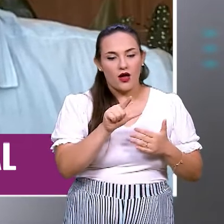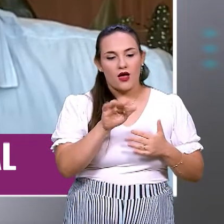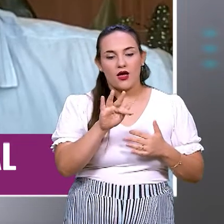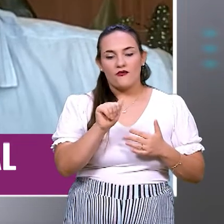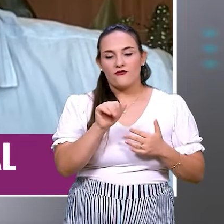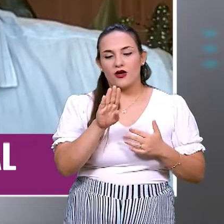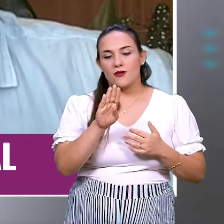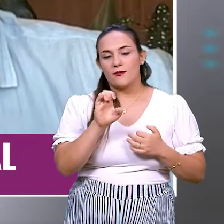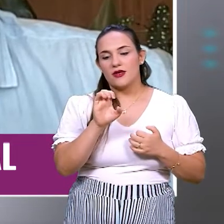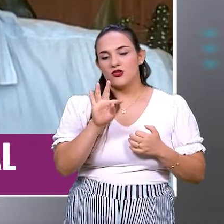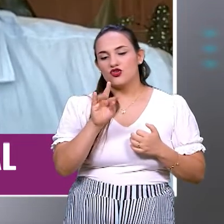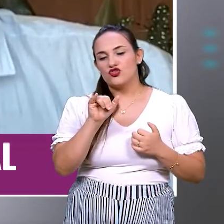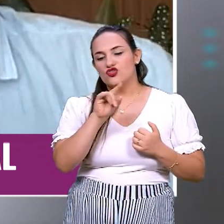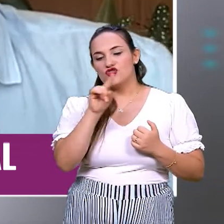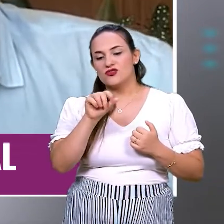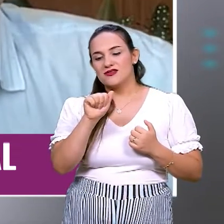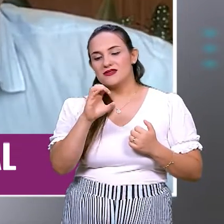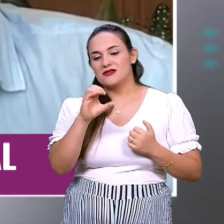em saúde mental?